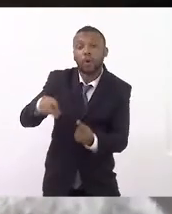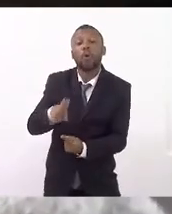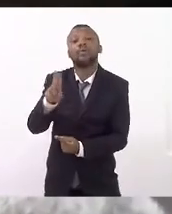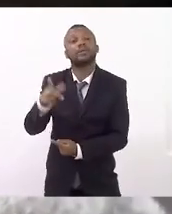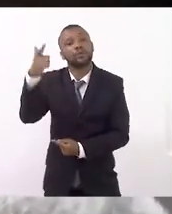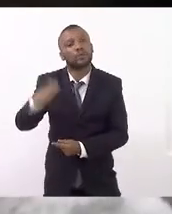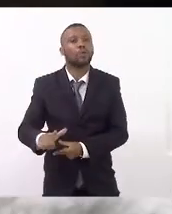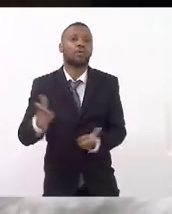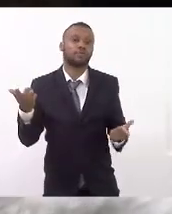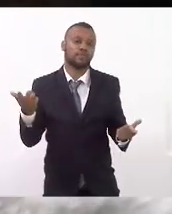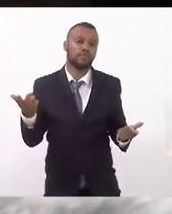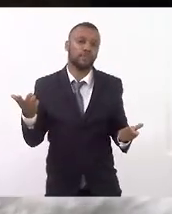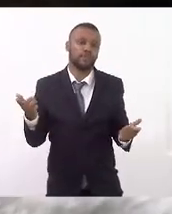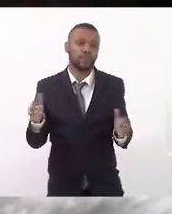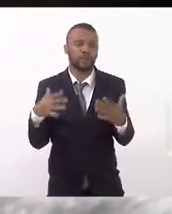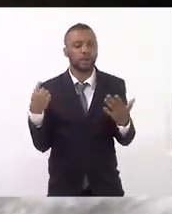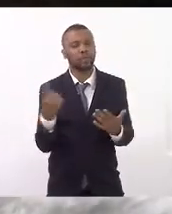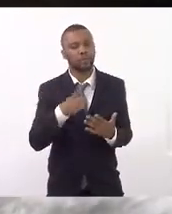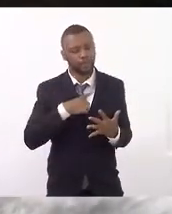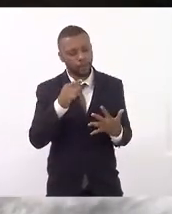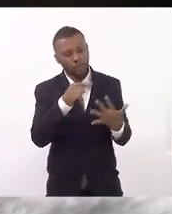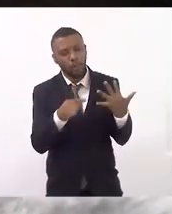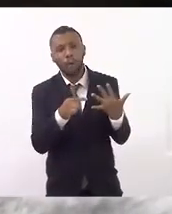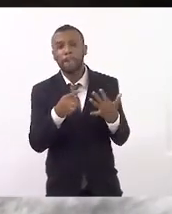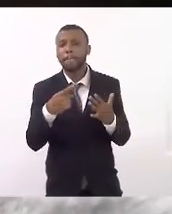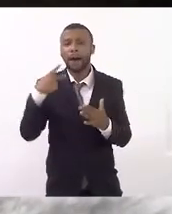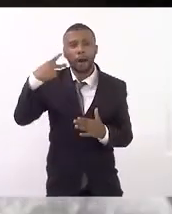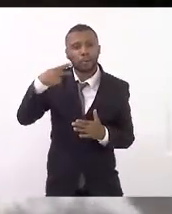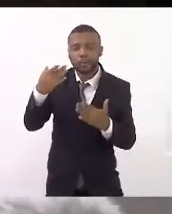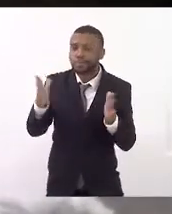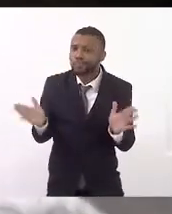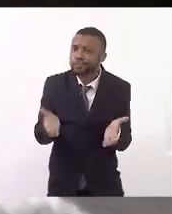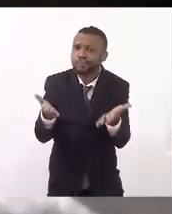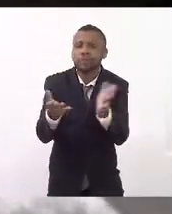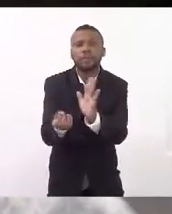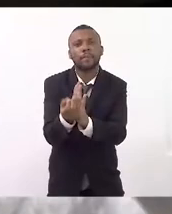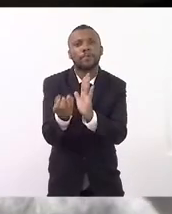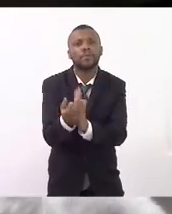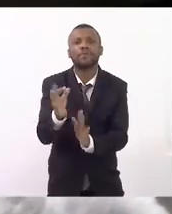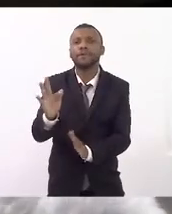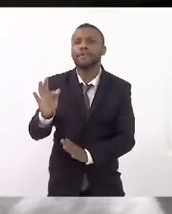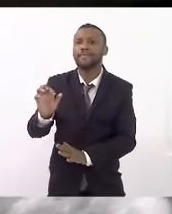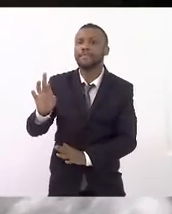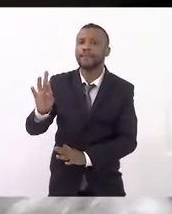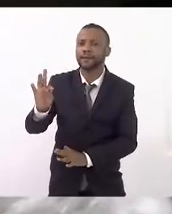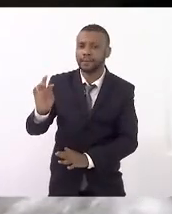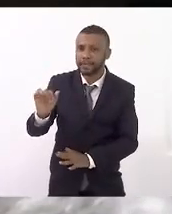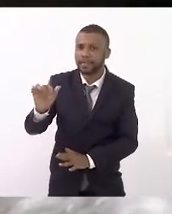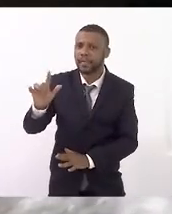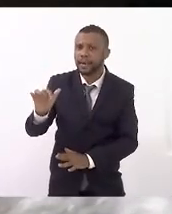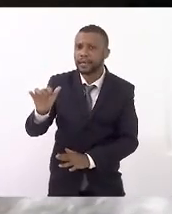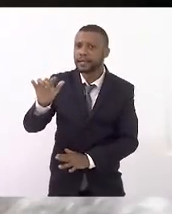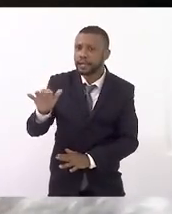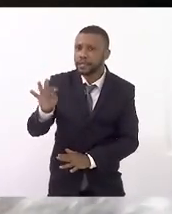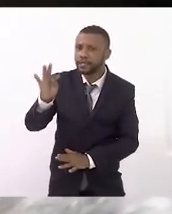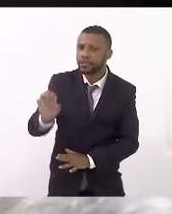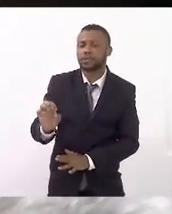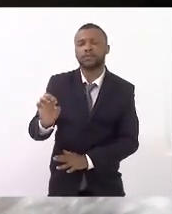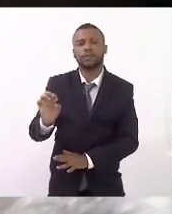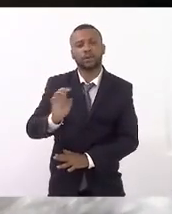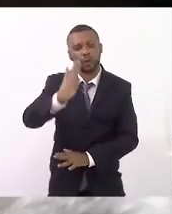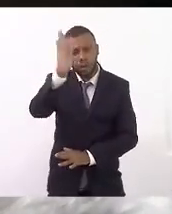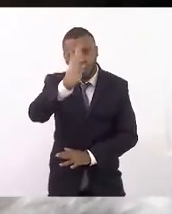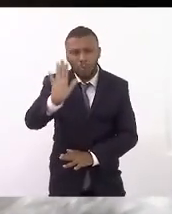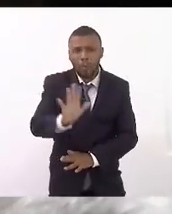tudo para ter uma política indutora da produção de fertilizantes no Brasil e no Rio de Janeiro,